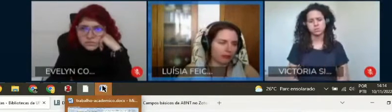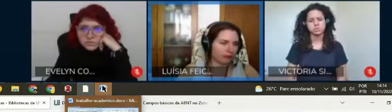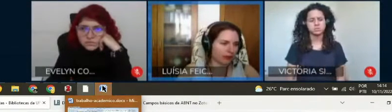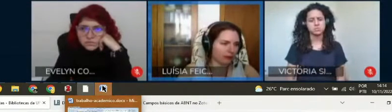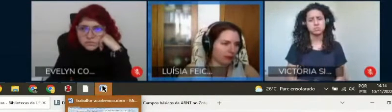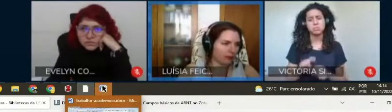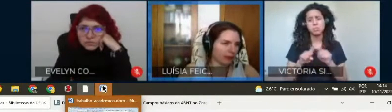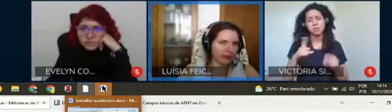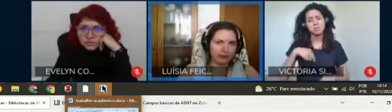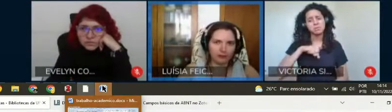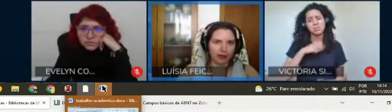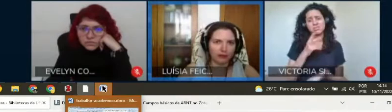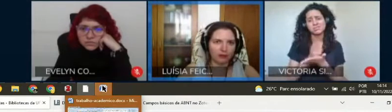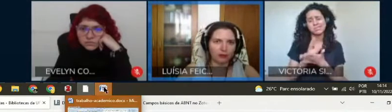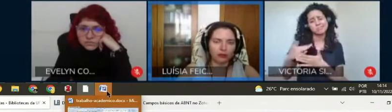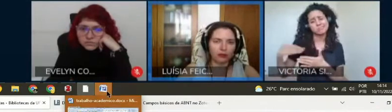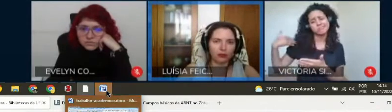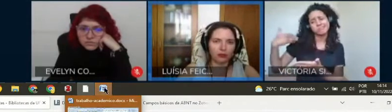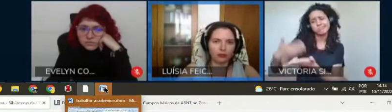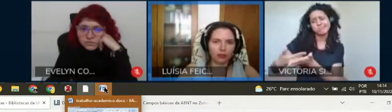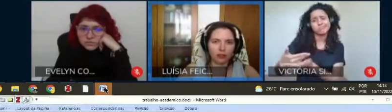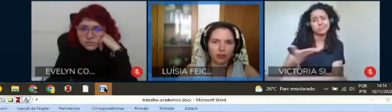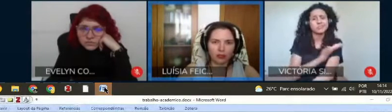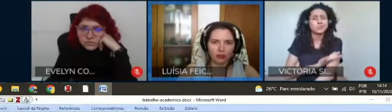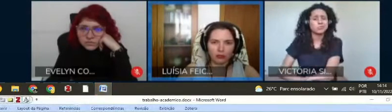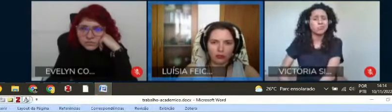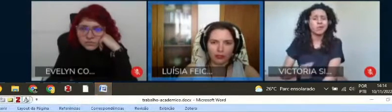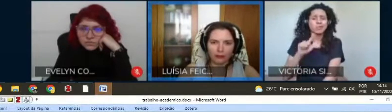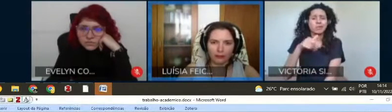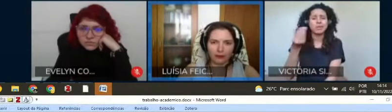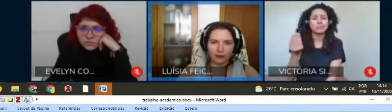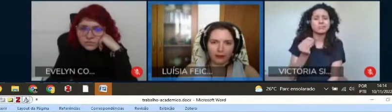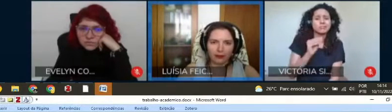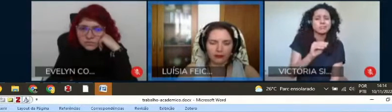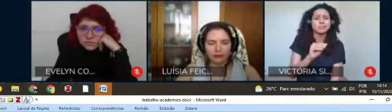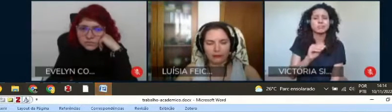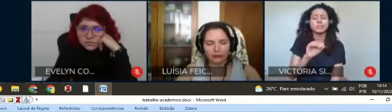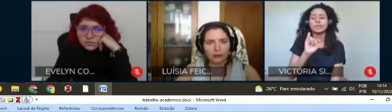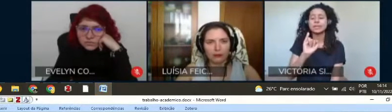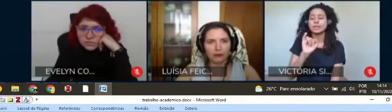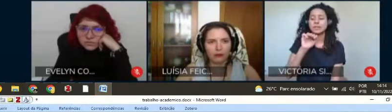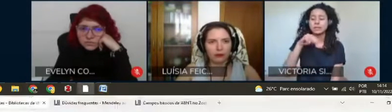imagem, porque é a forma mais fácil, né, de gerar.